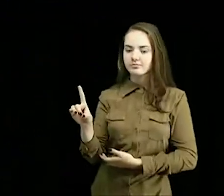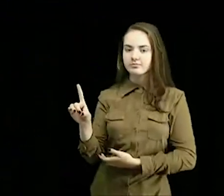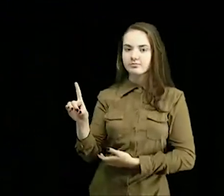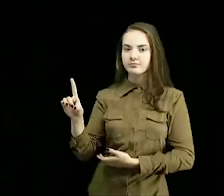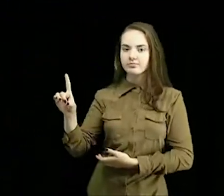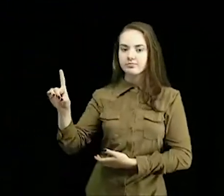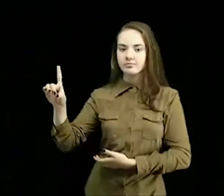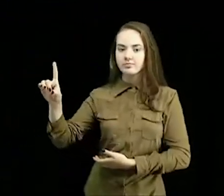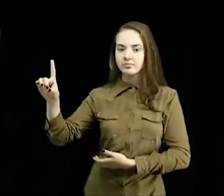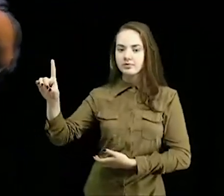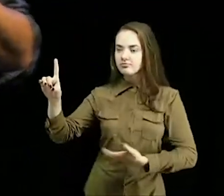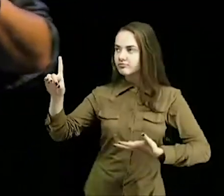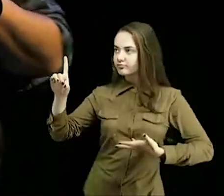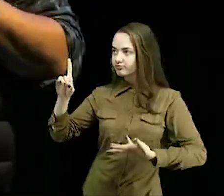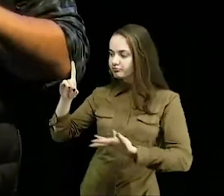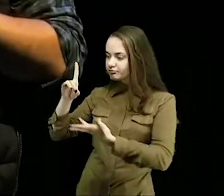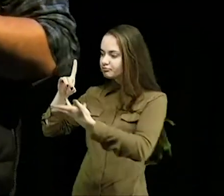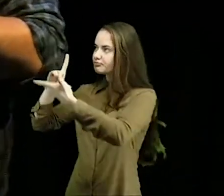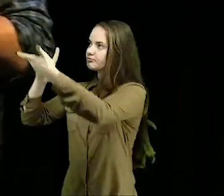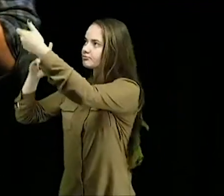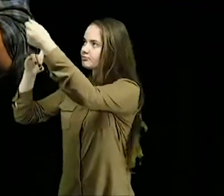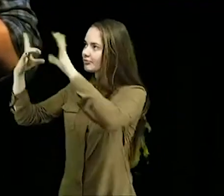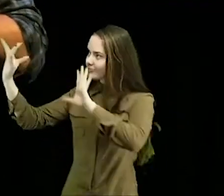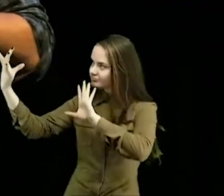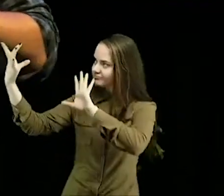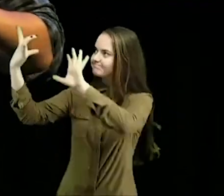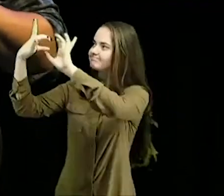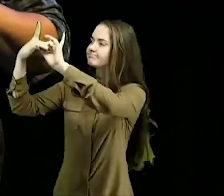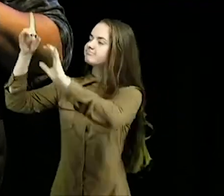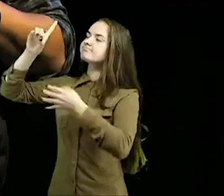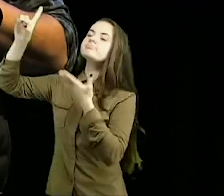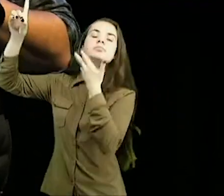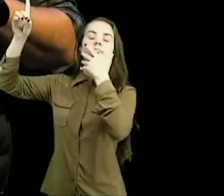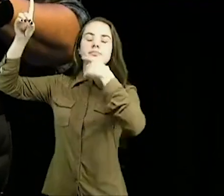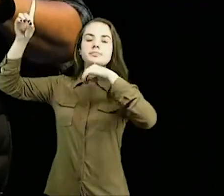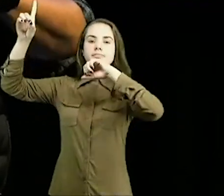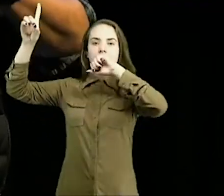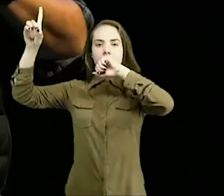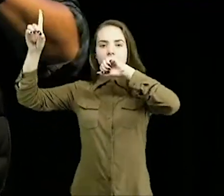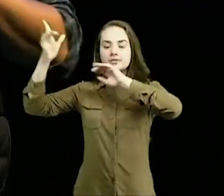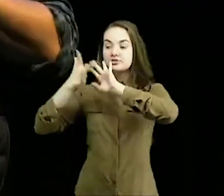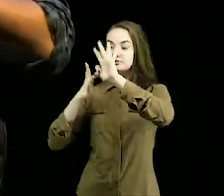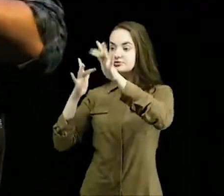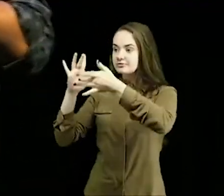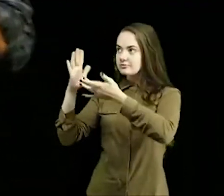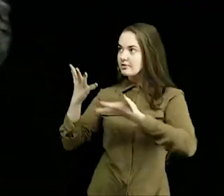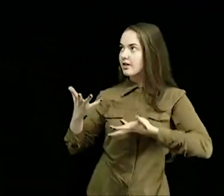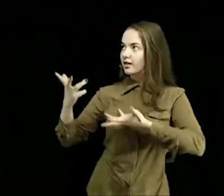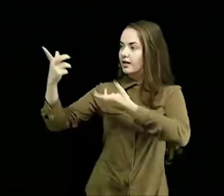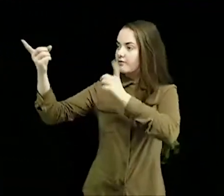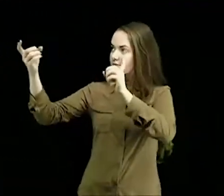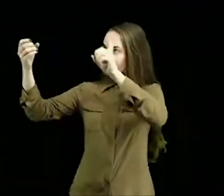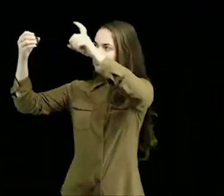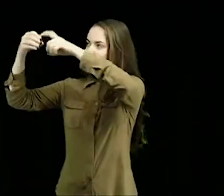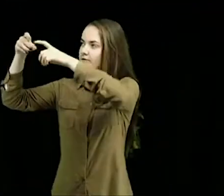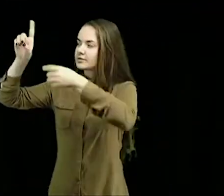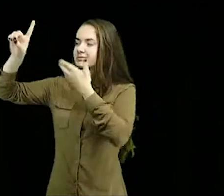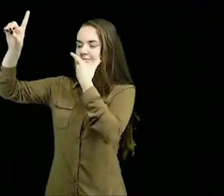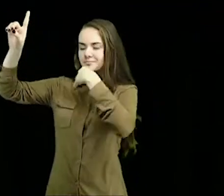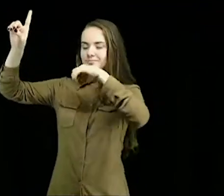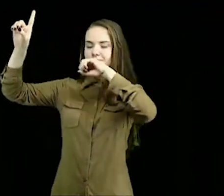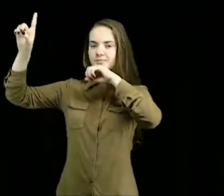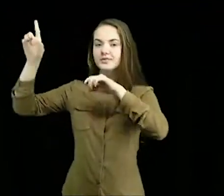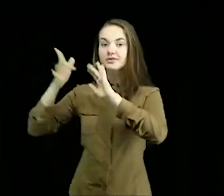ser aquele que nos liga ao Pai. Ele veio para ser aquele que nos leva de volta ao Pai. Eu sou